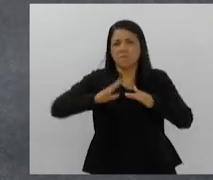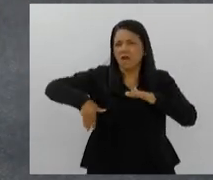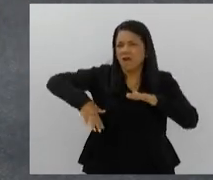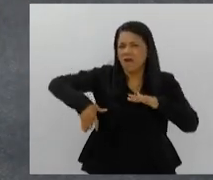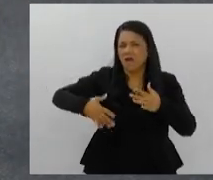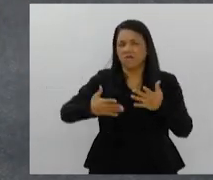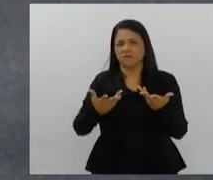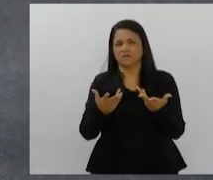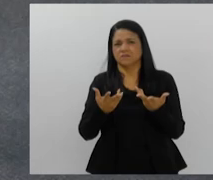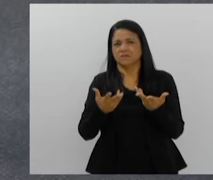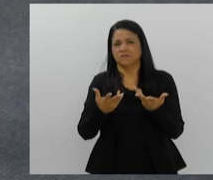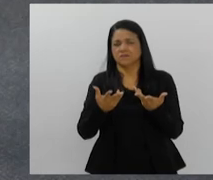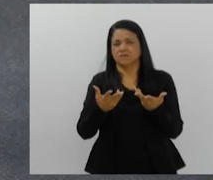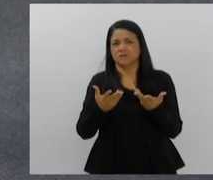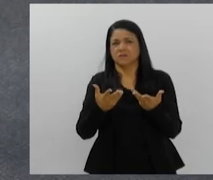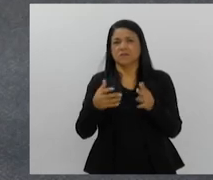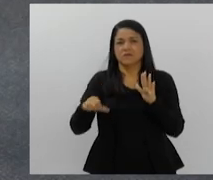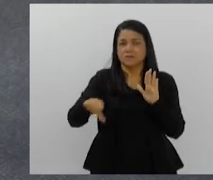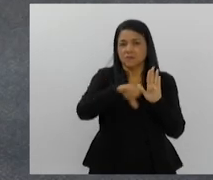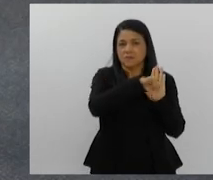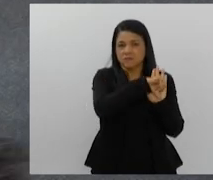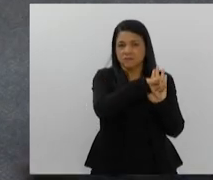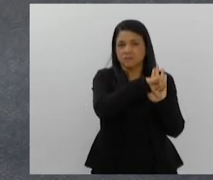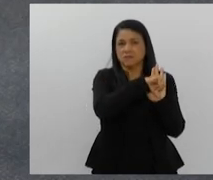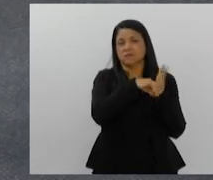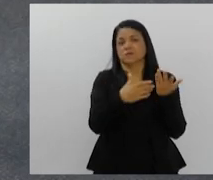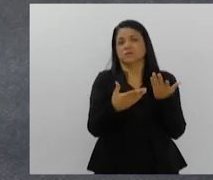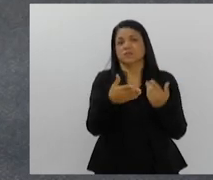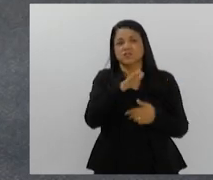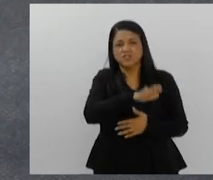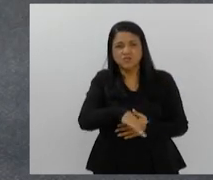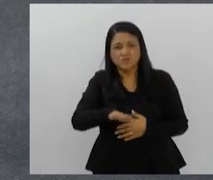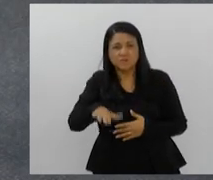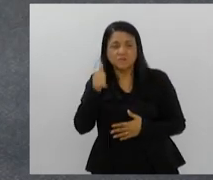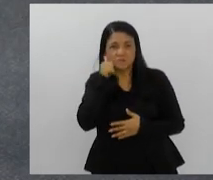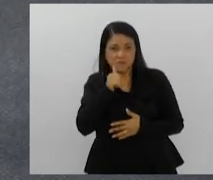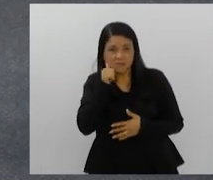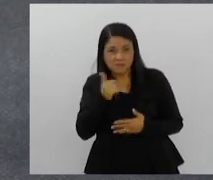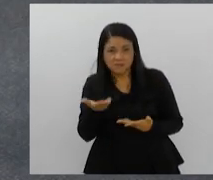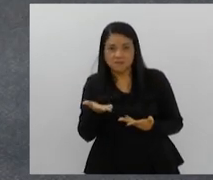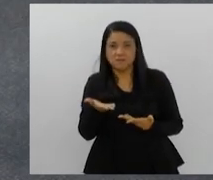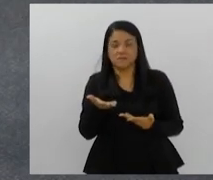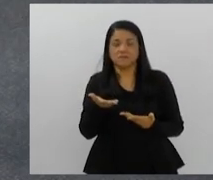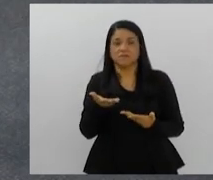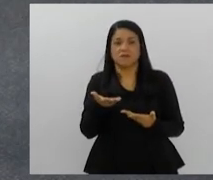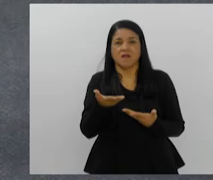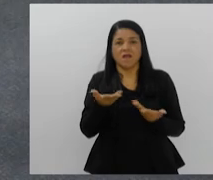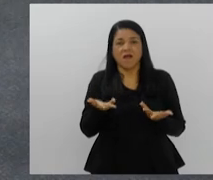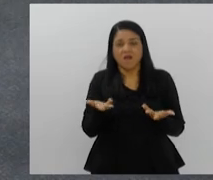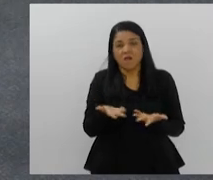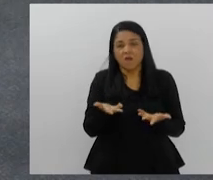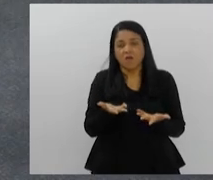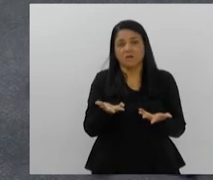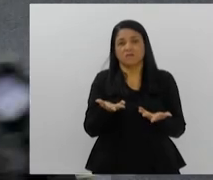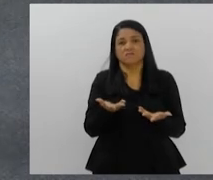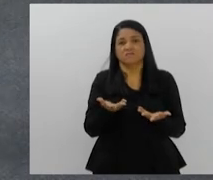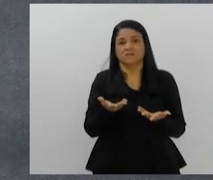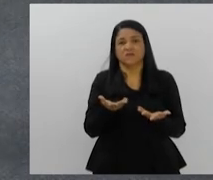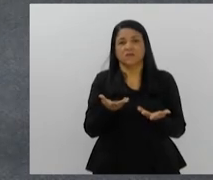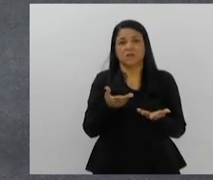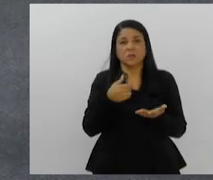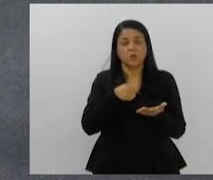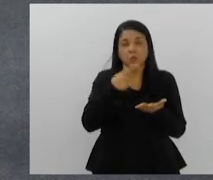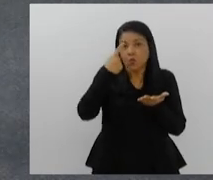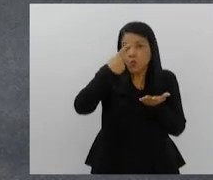depois, criminalização das meninas vítimas, e agora essa anistia em relação a quem